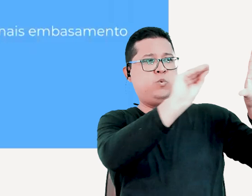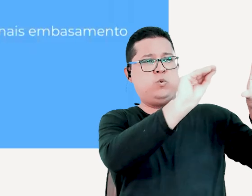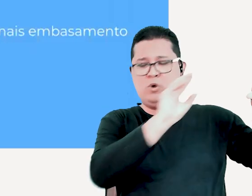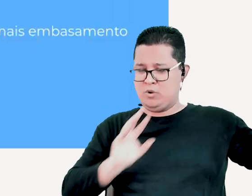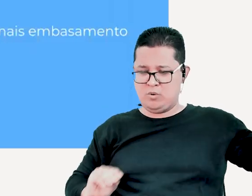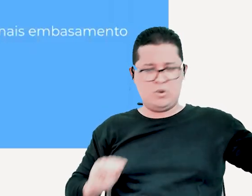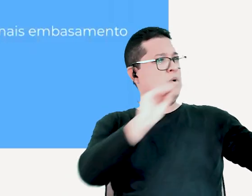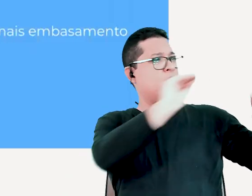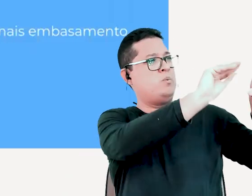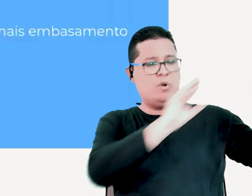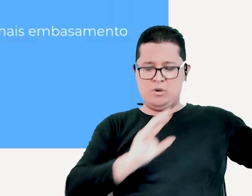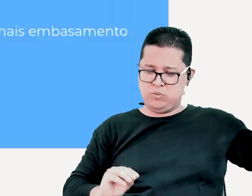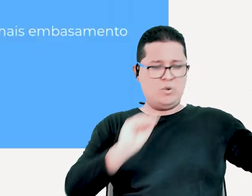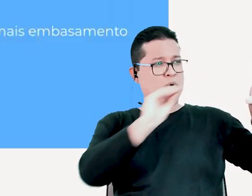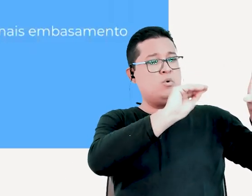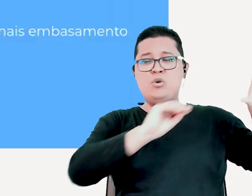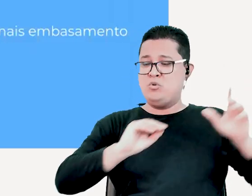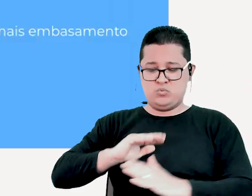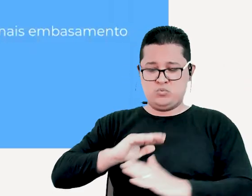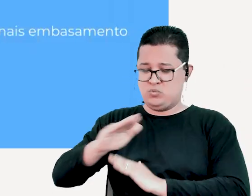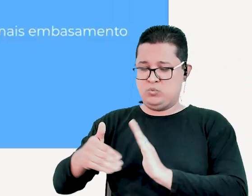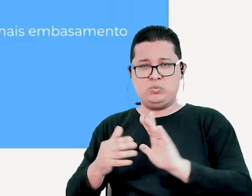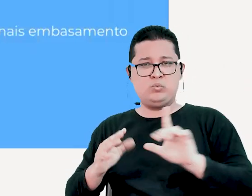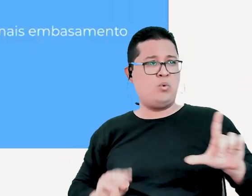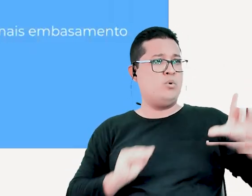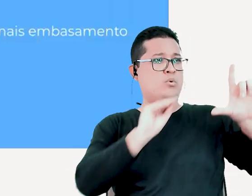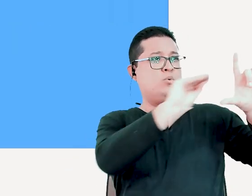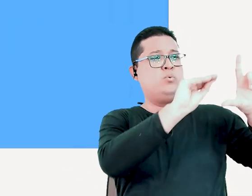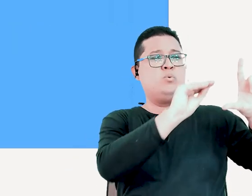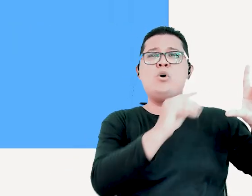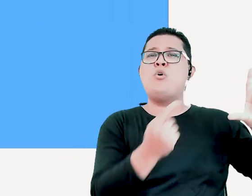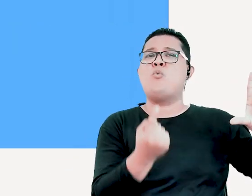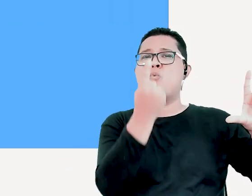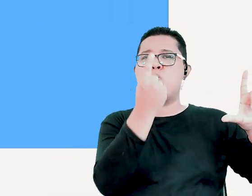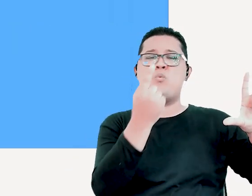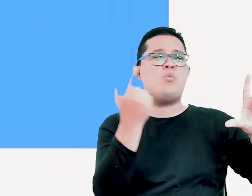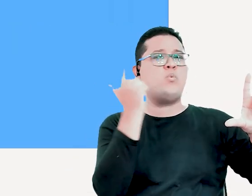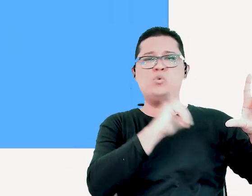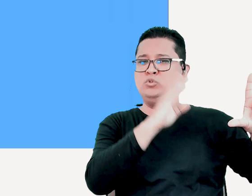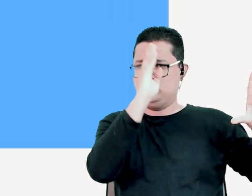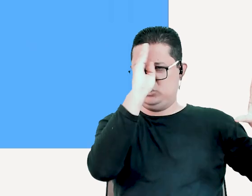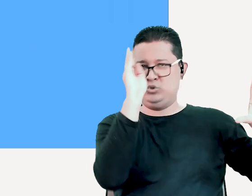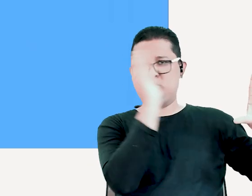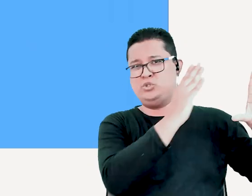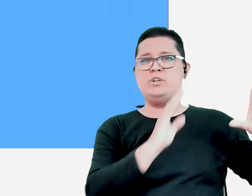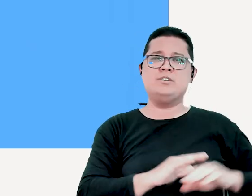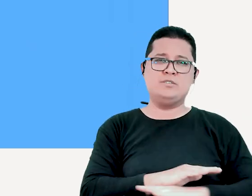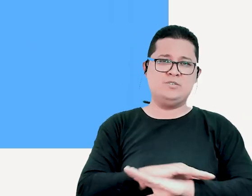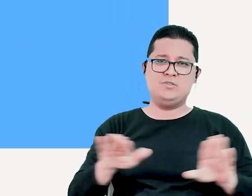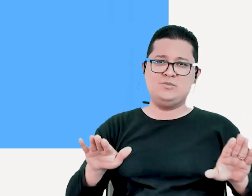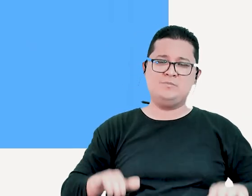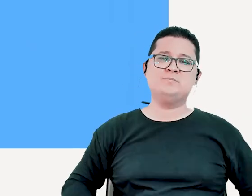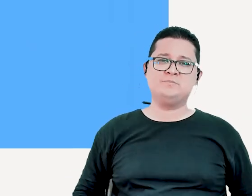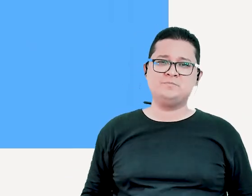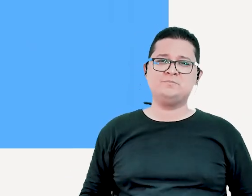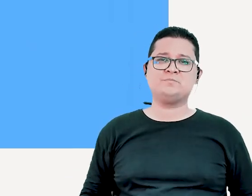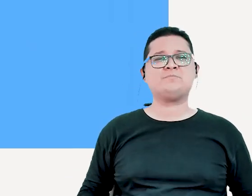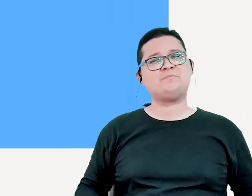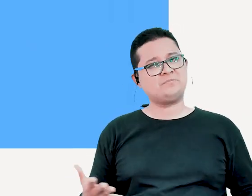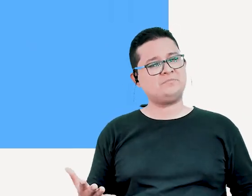e conseguir escalar esse negócio, né? E aí, falando aqui um pouquinho de ferramentas,